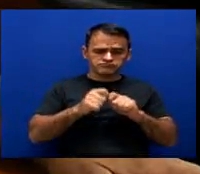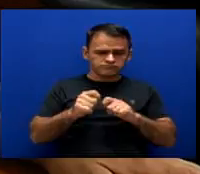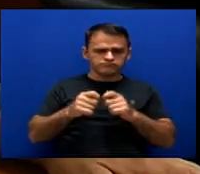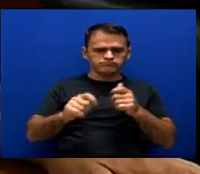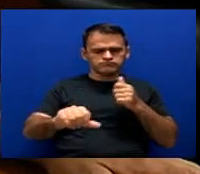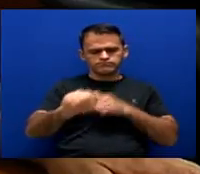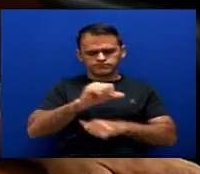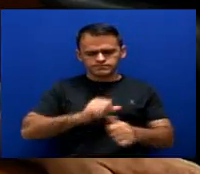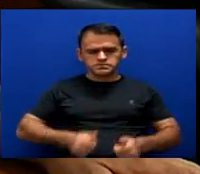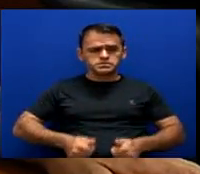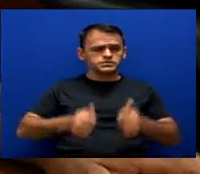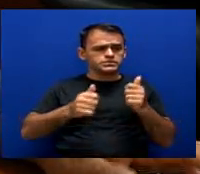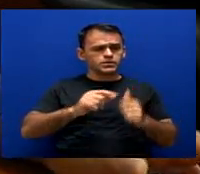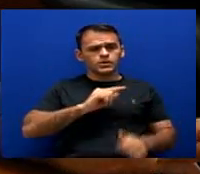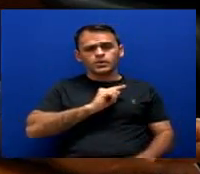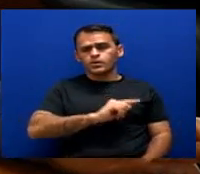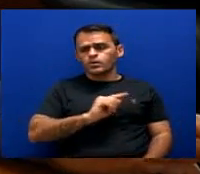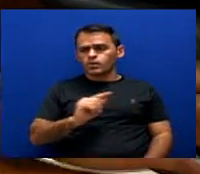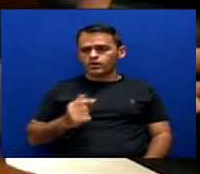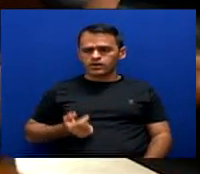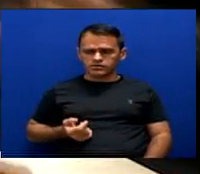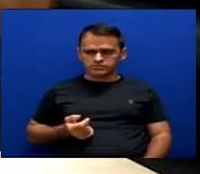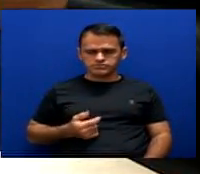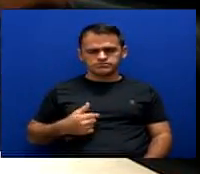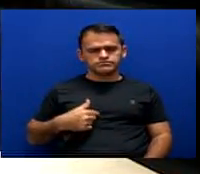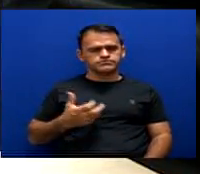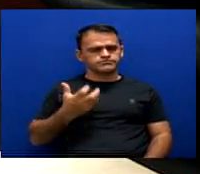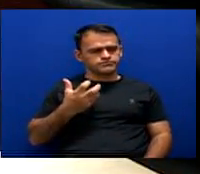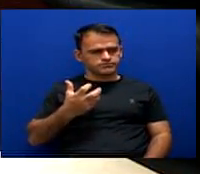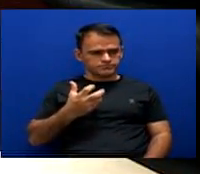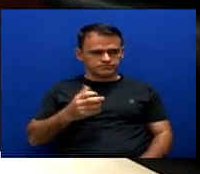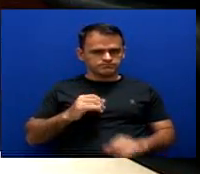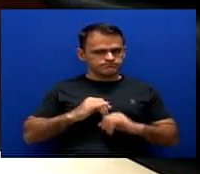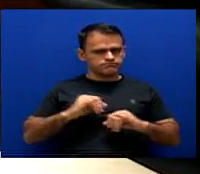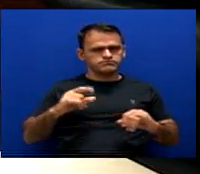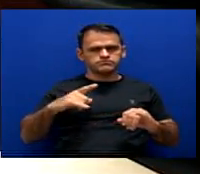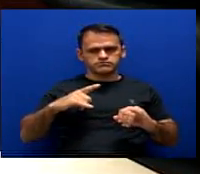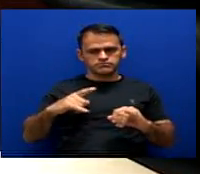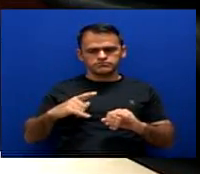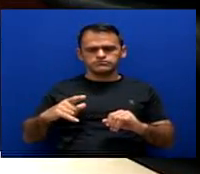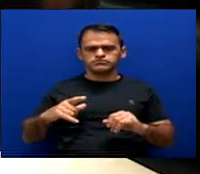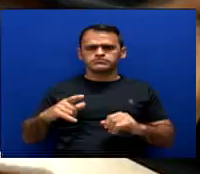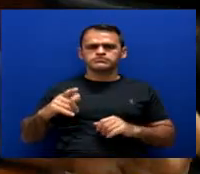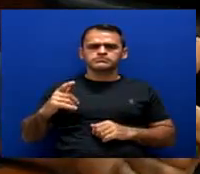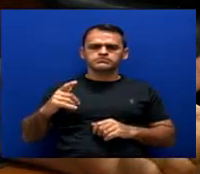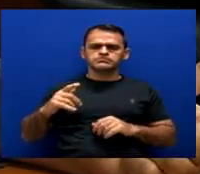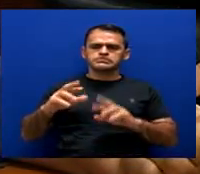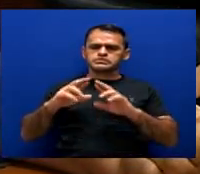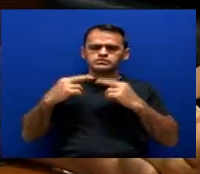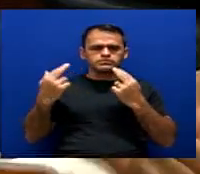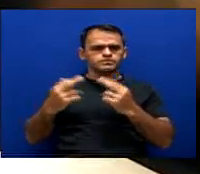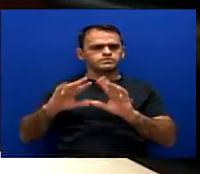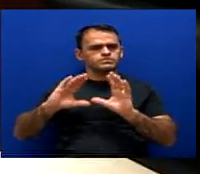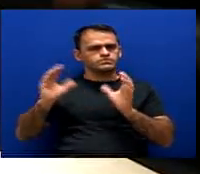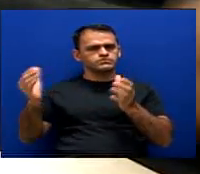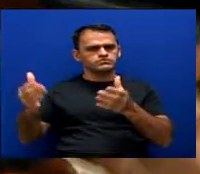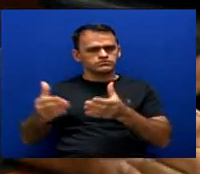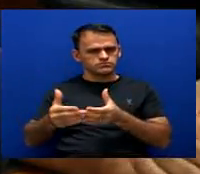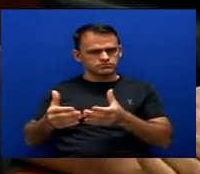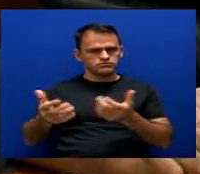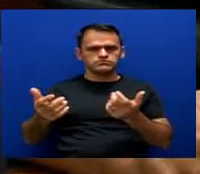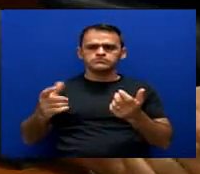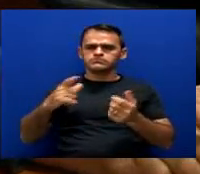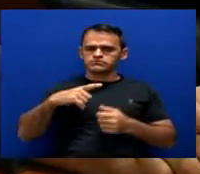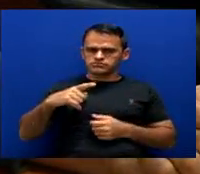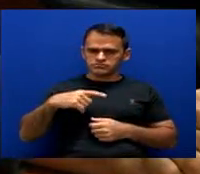melhorar eu quero que inclusive exaltar nós temos conferência todo o tipo de conferência plenárias